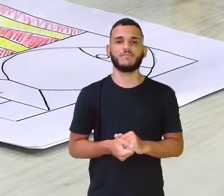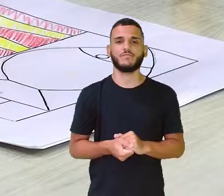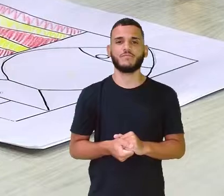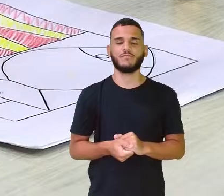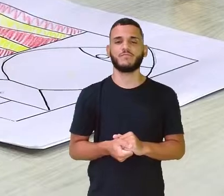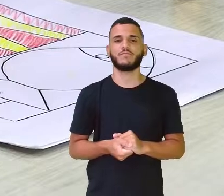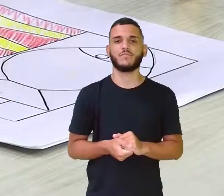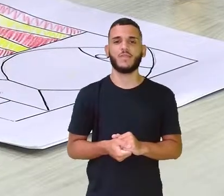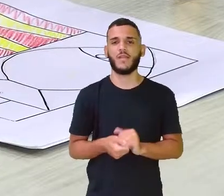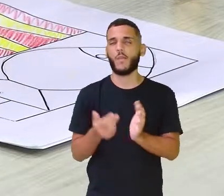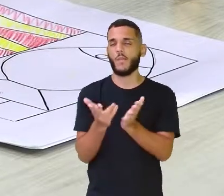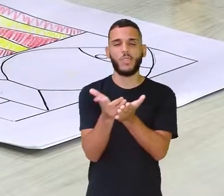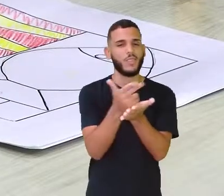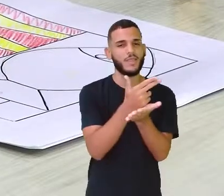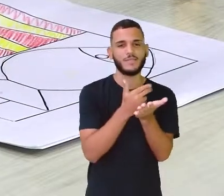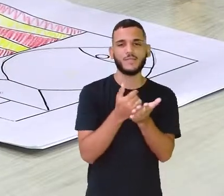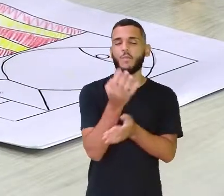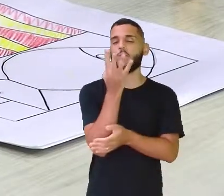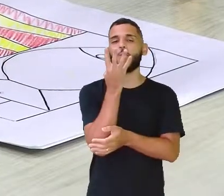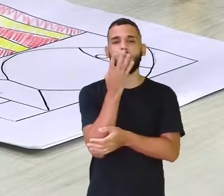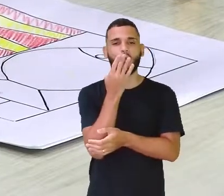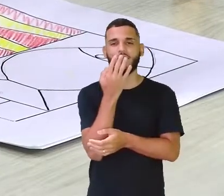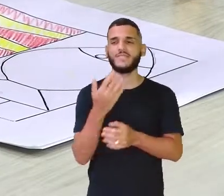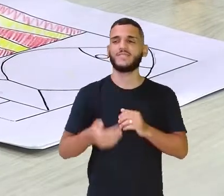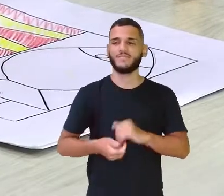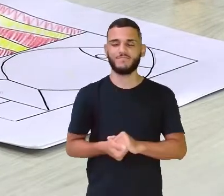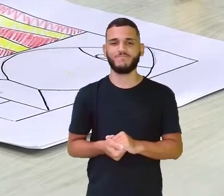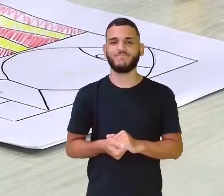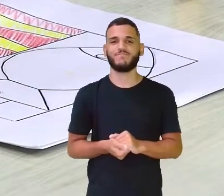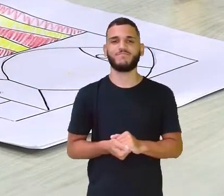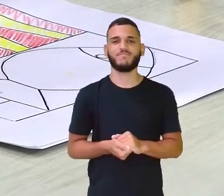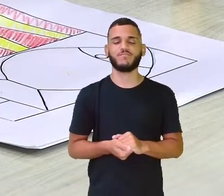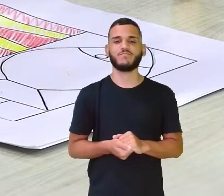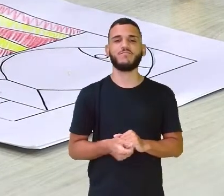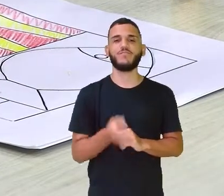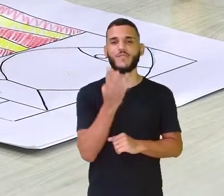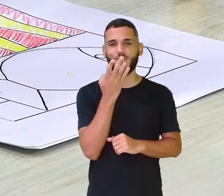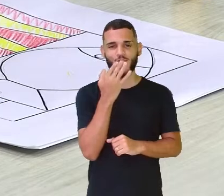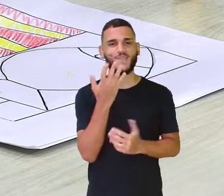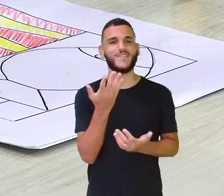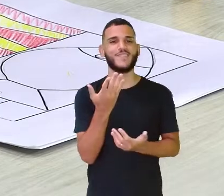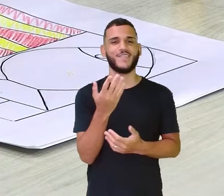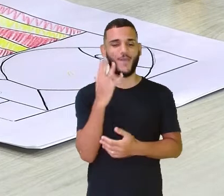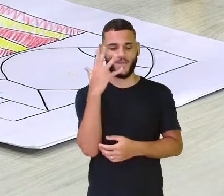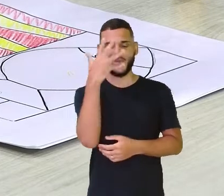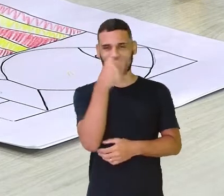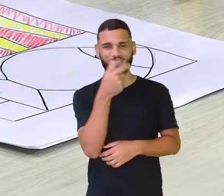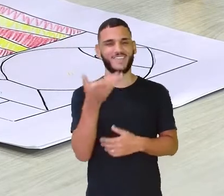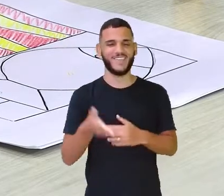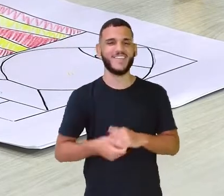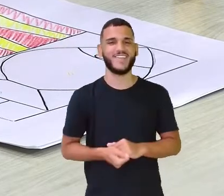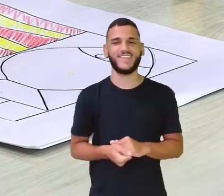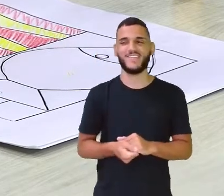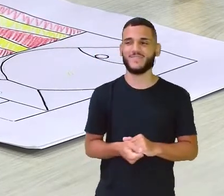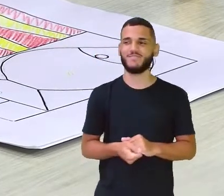E o desenho está ficando aí bem colorido. O colorido dá uma vida, né, gente? E aqui, ó,